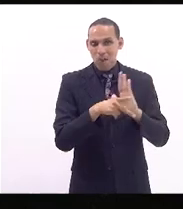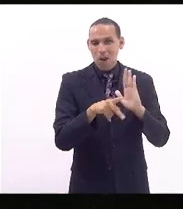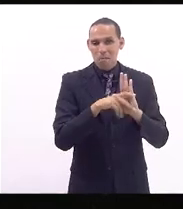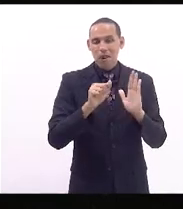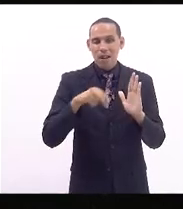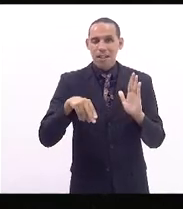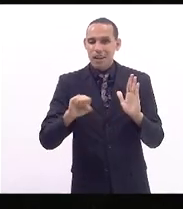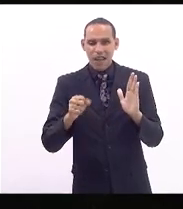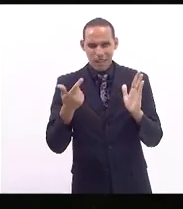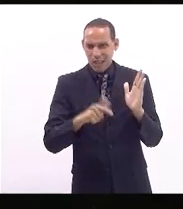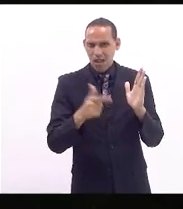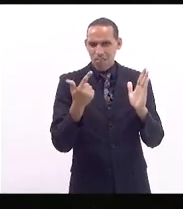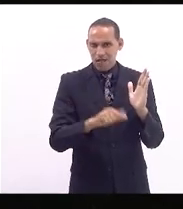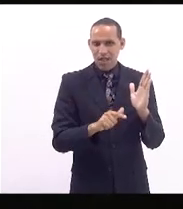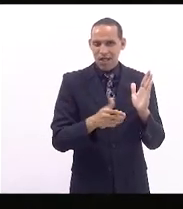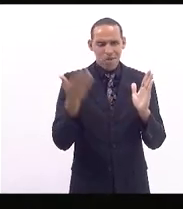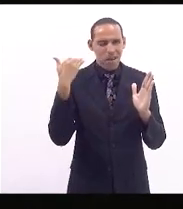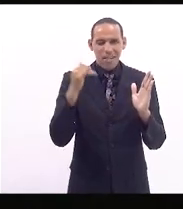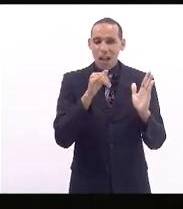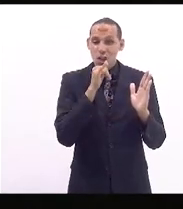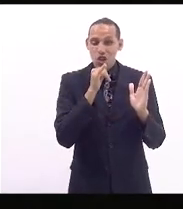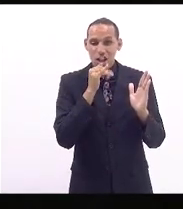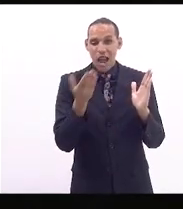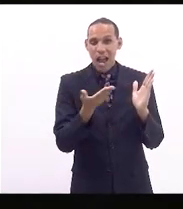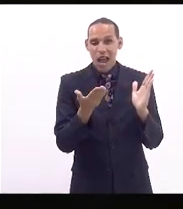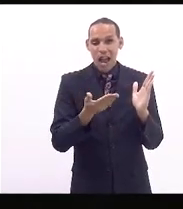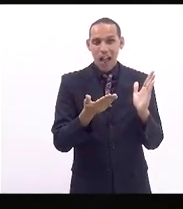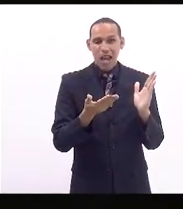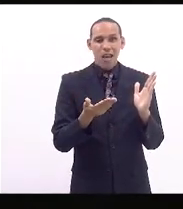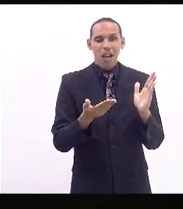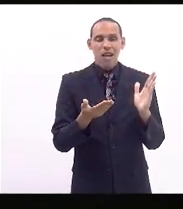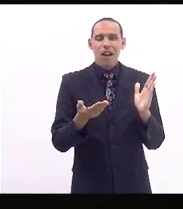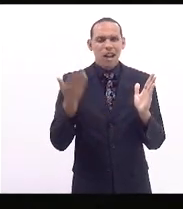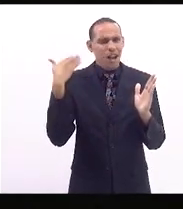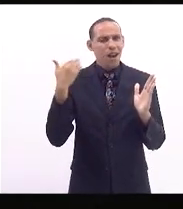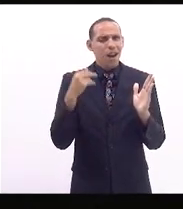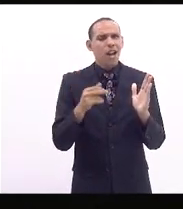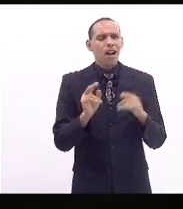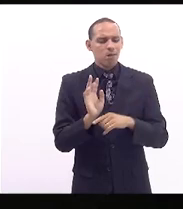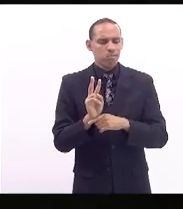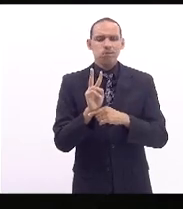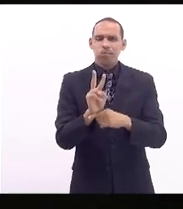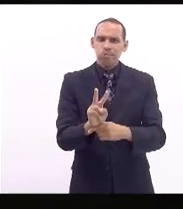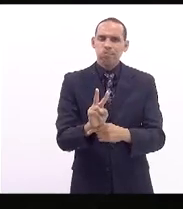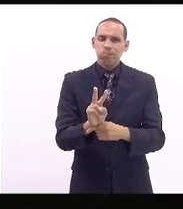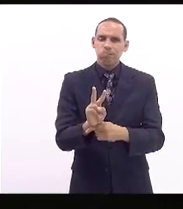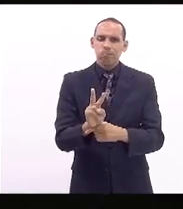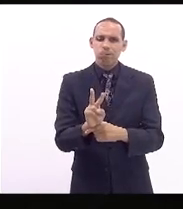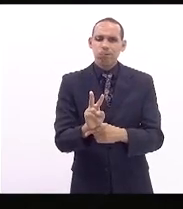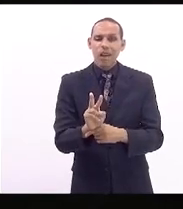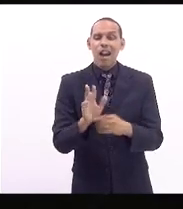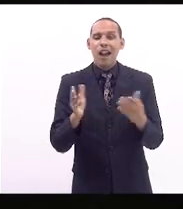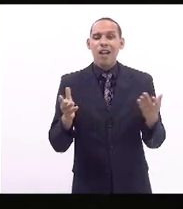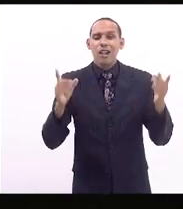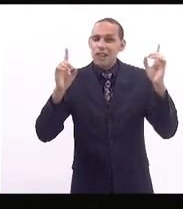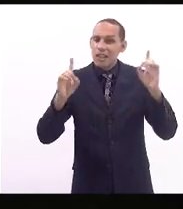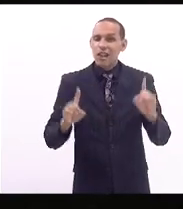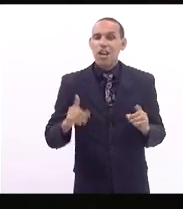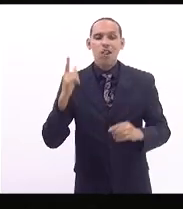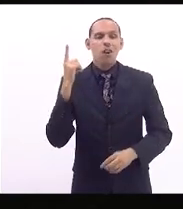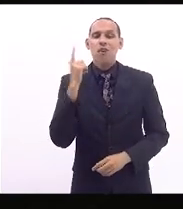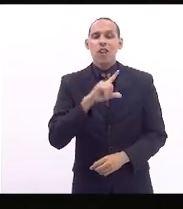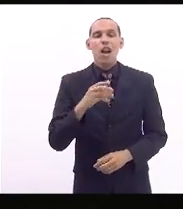tidos né como exemplificativos eles eram cobertos pelos planos todos esses direitos eram